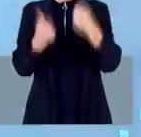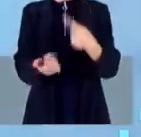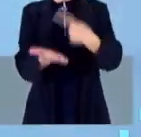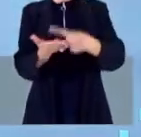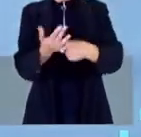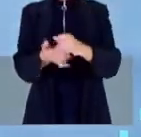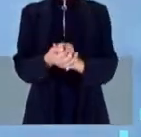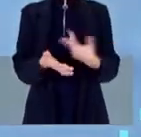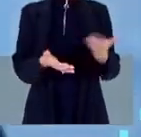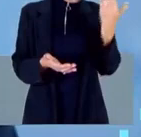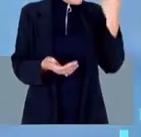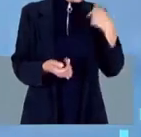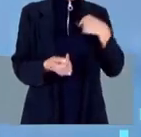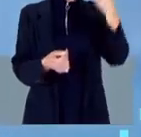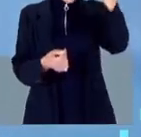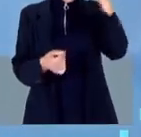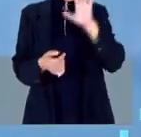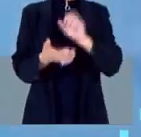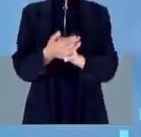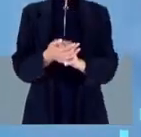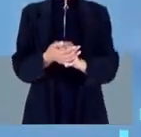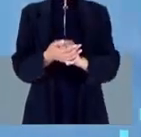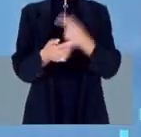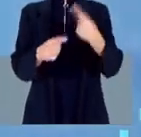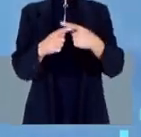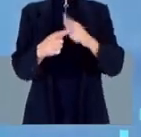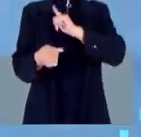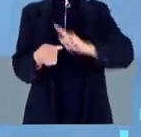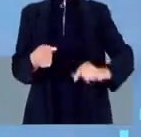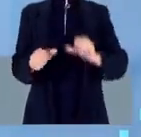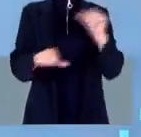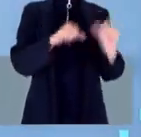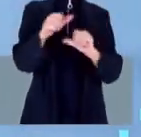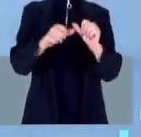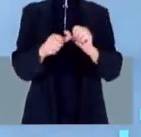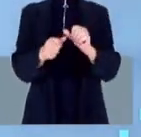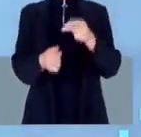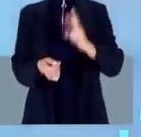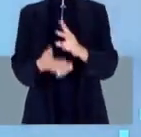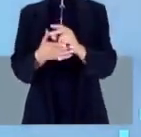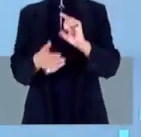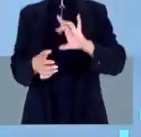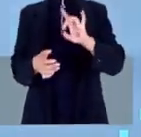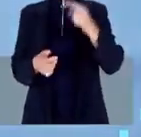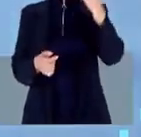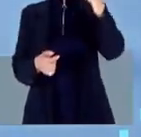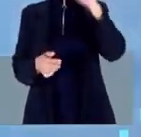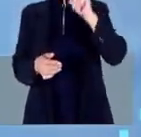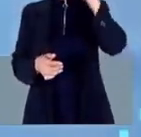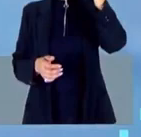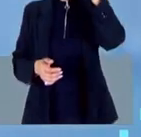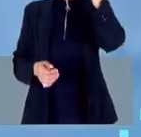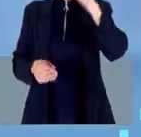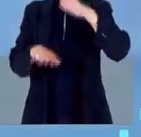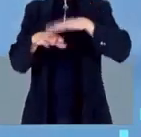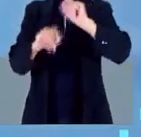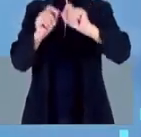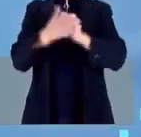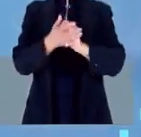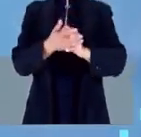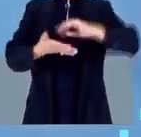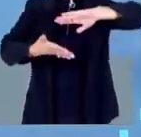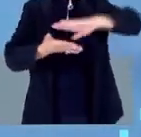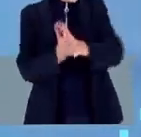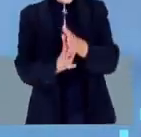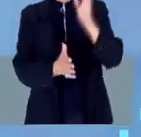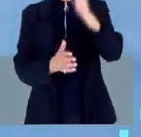hoje eu não sou mais porque entra governo sai governo ele só pensam no dia seguinte que vão fazer quebram o Brasil com